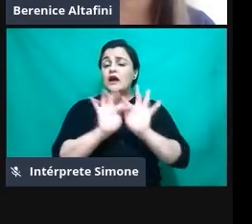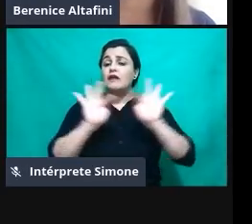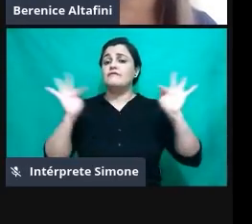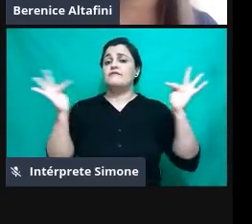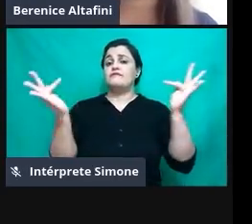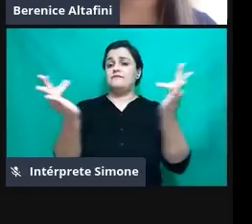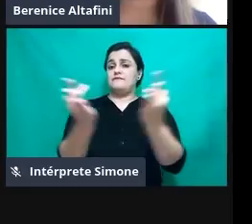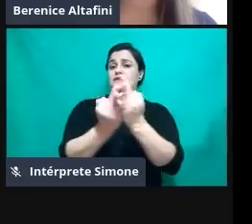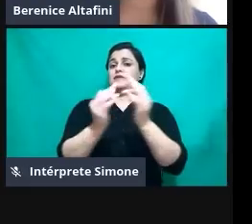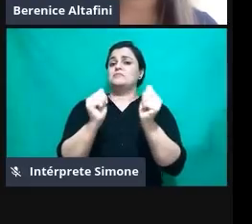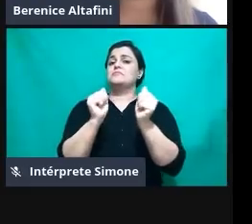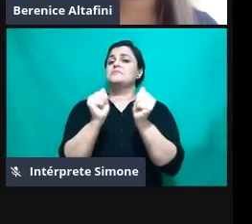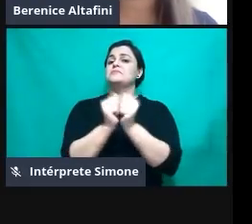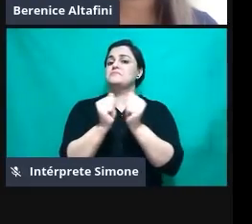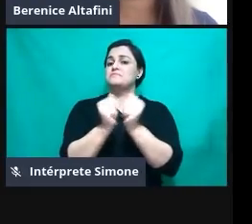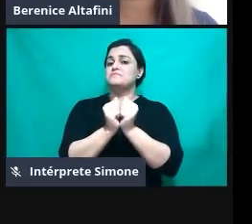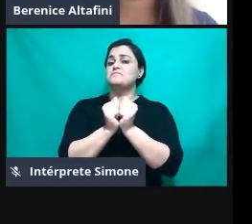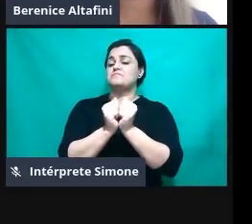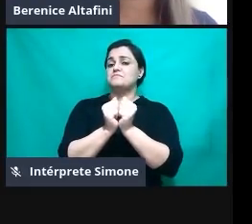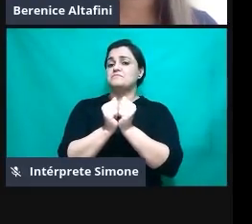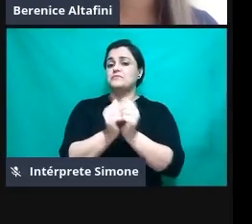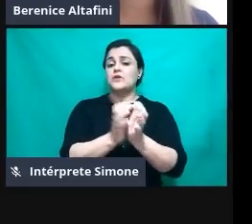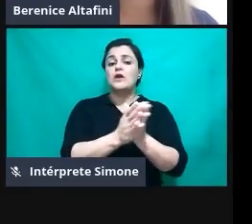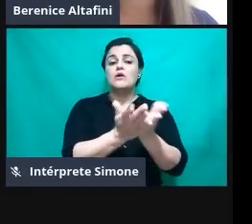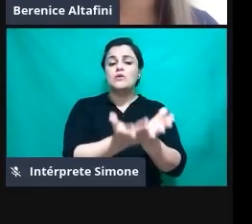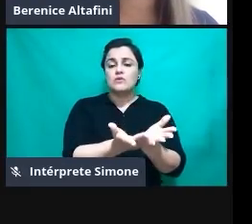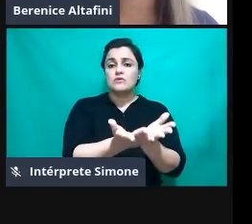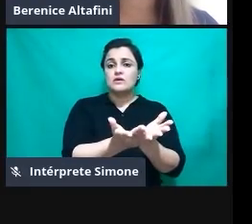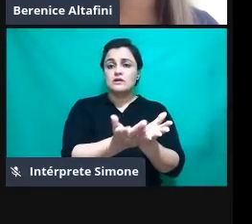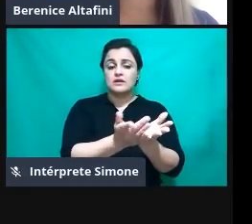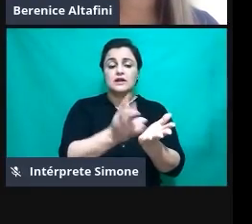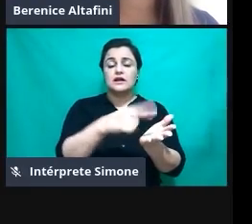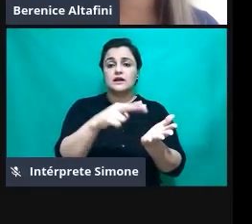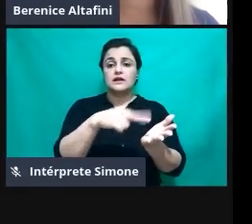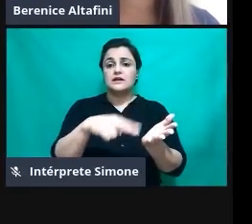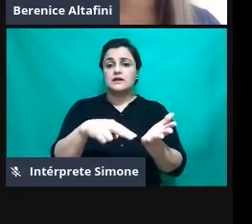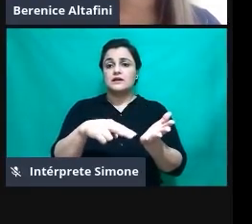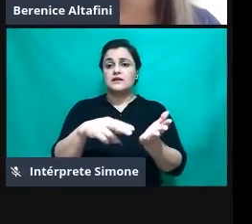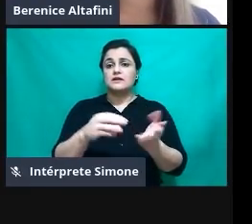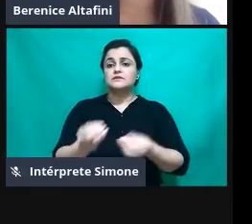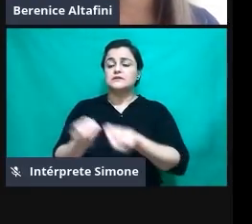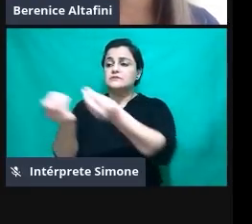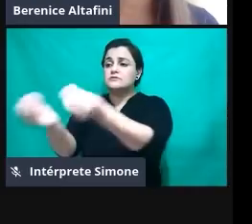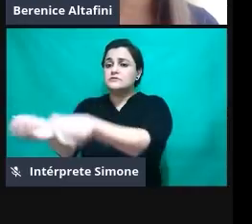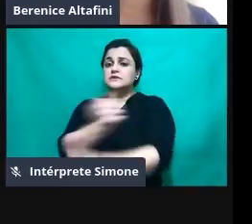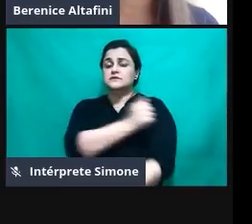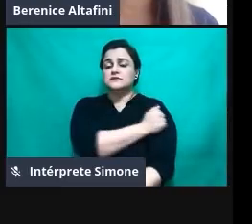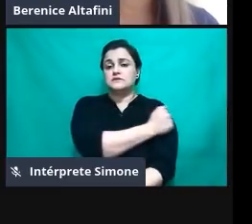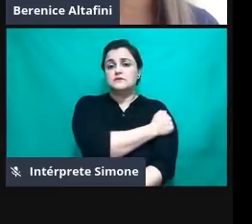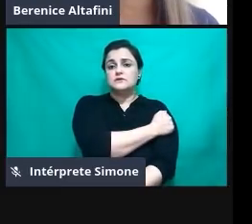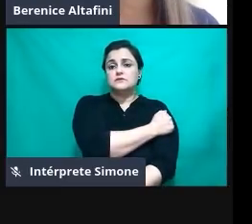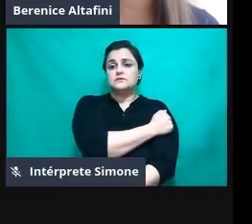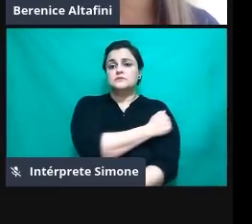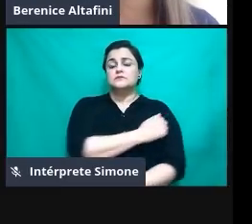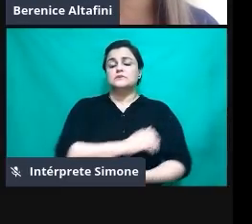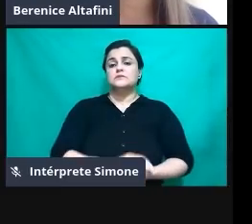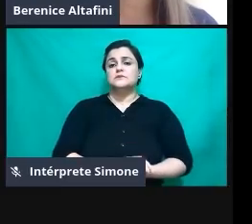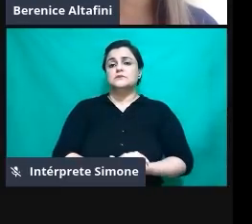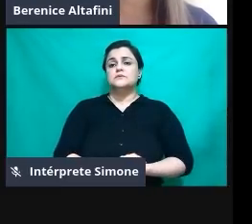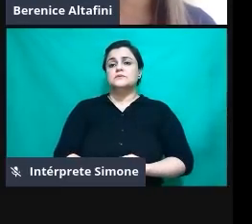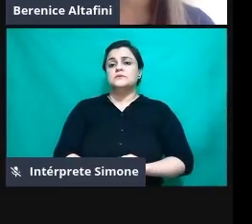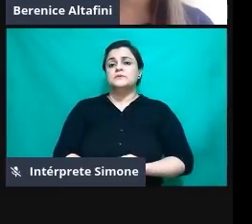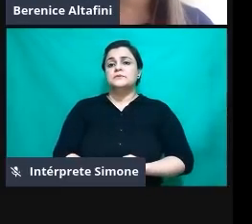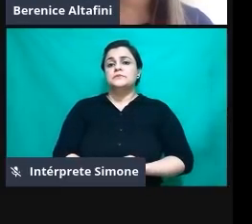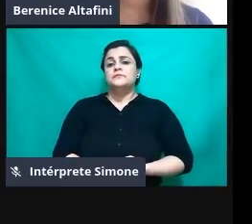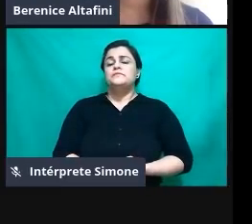caderno, né, de atividade, foi disponibilizado aí aos alunos. E então, o que vem a ser? Por